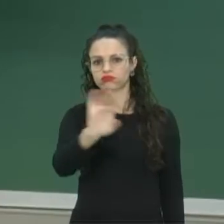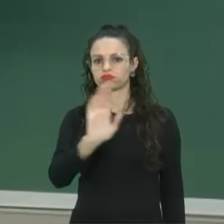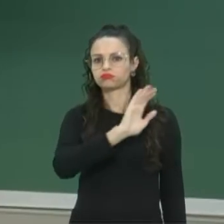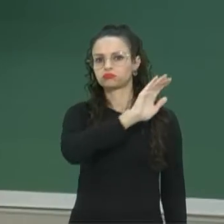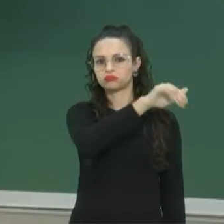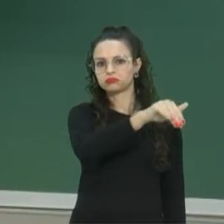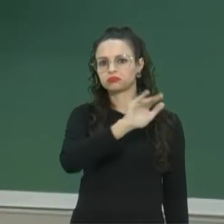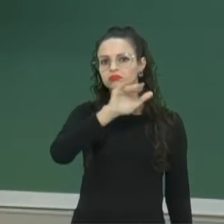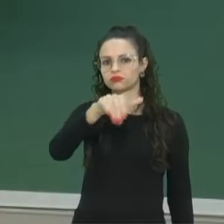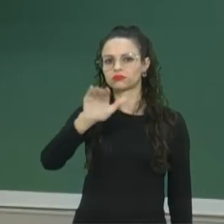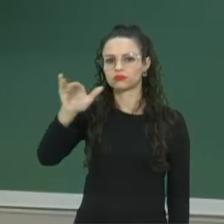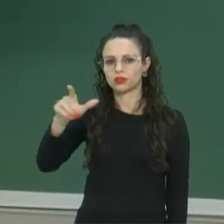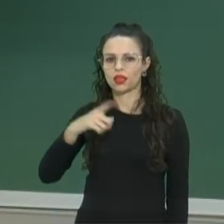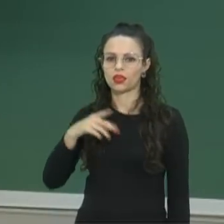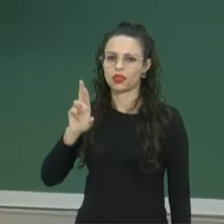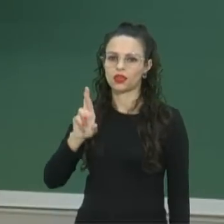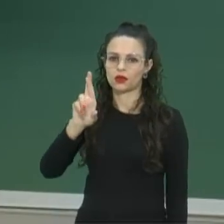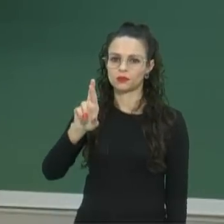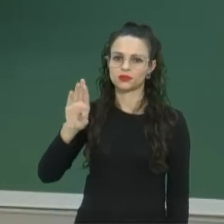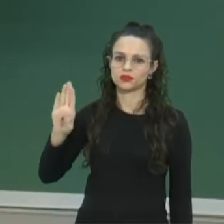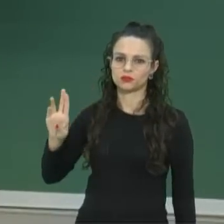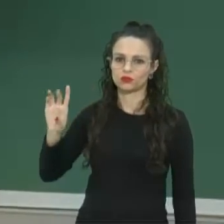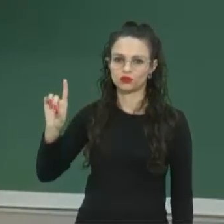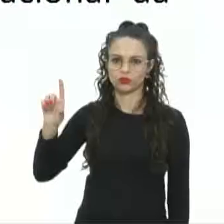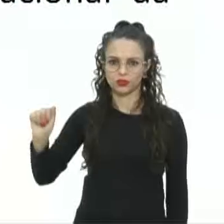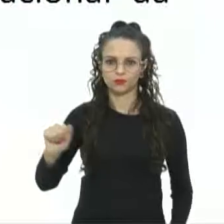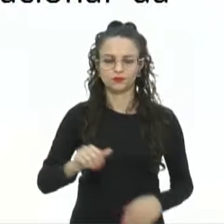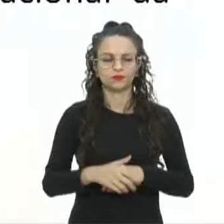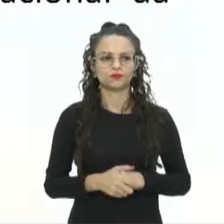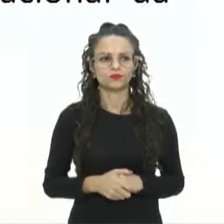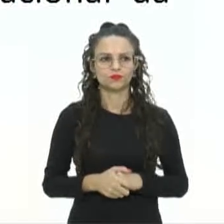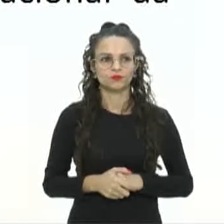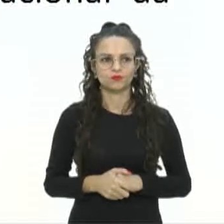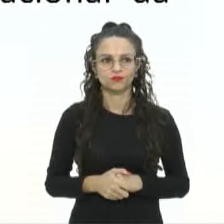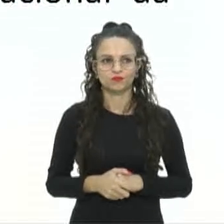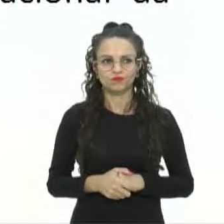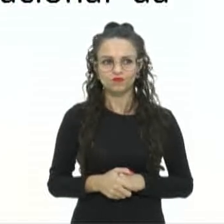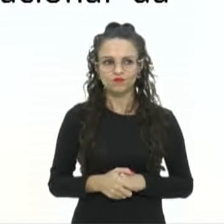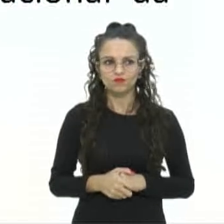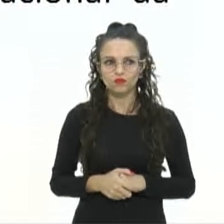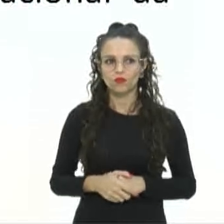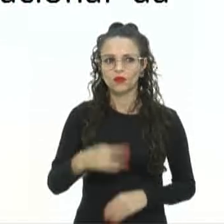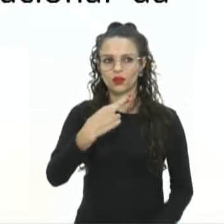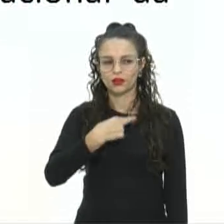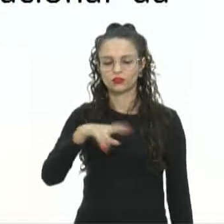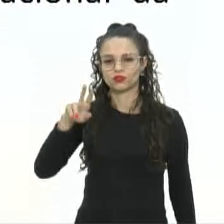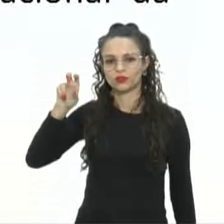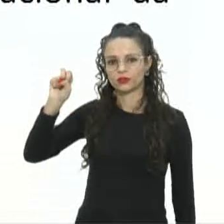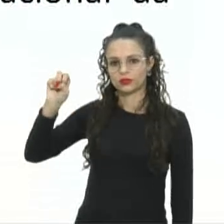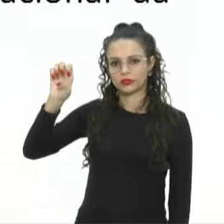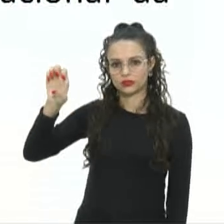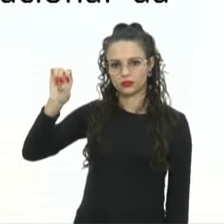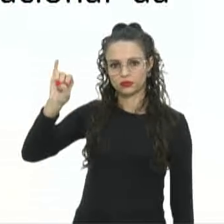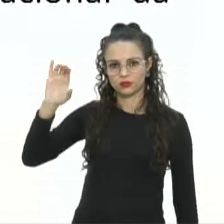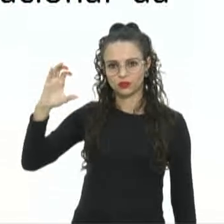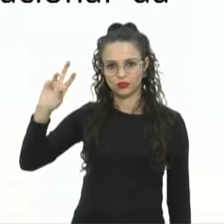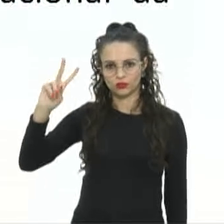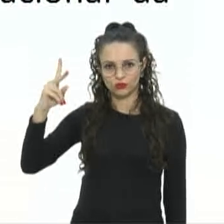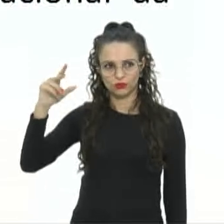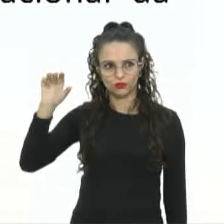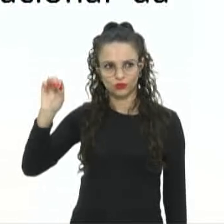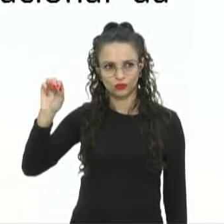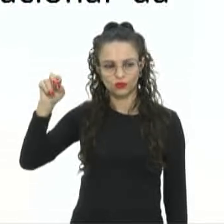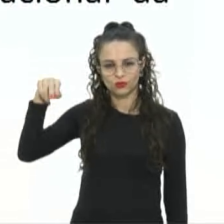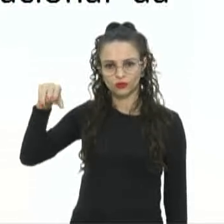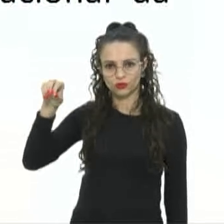o representante do Buda. Aí, tá? Na Seishonoye, que é uma outra religião, né, também de